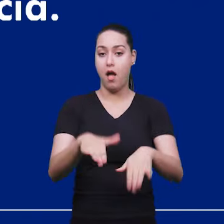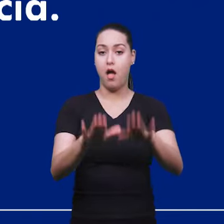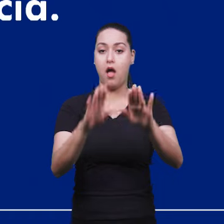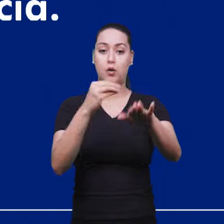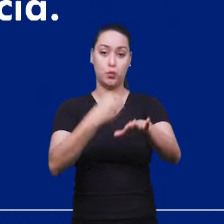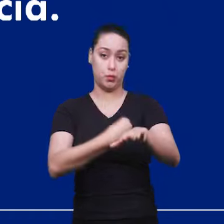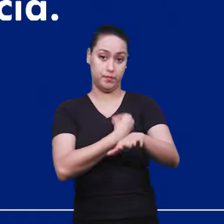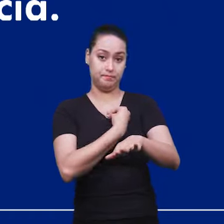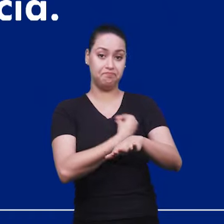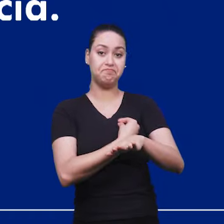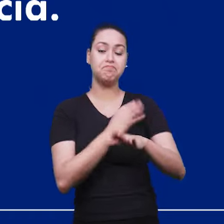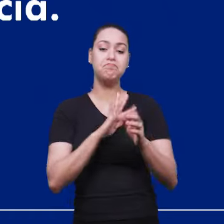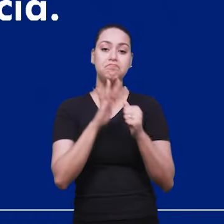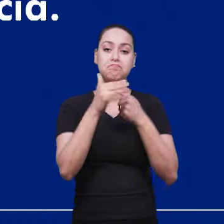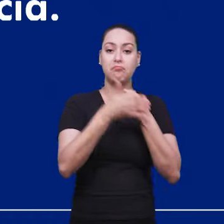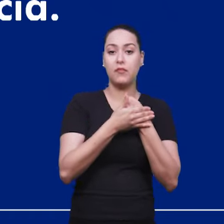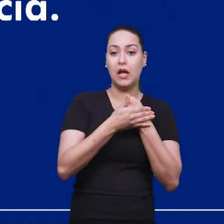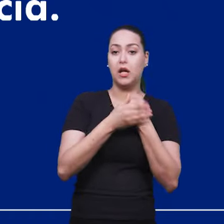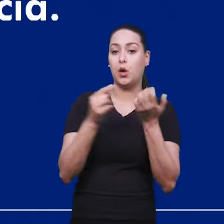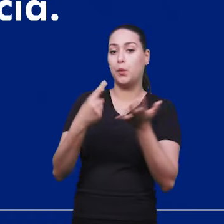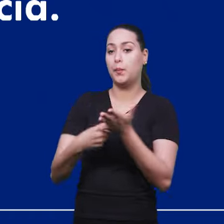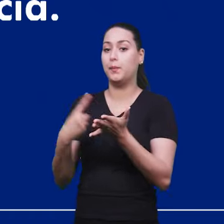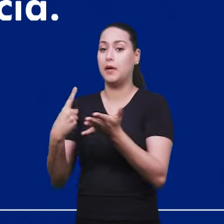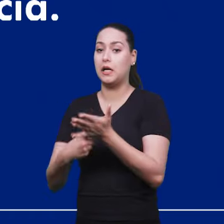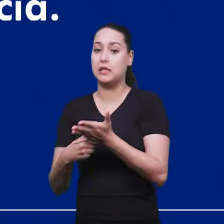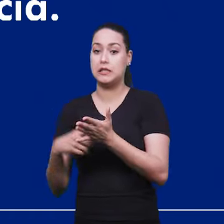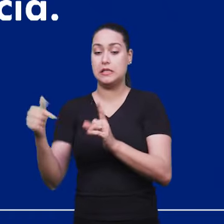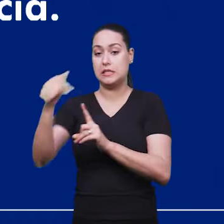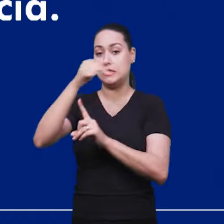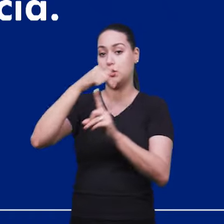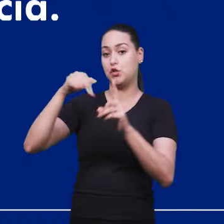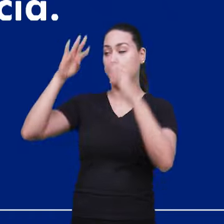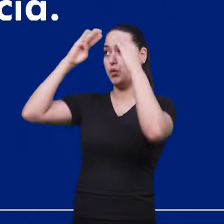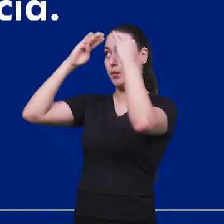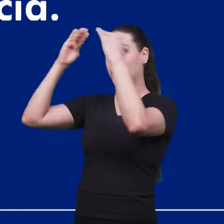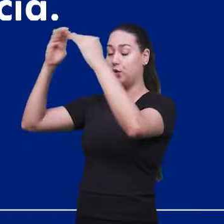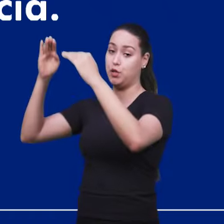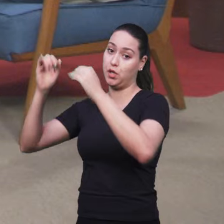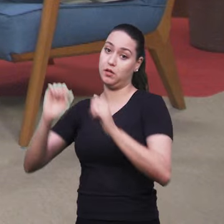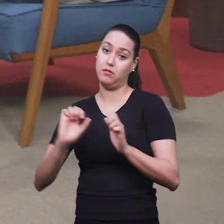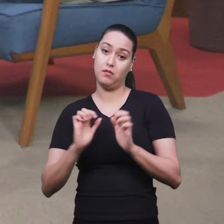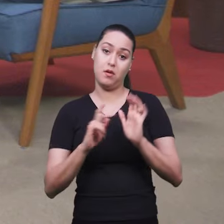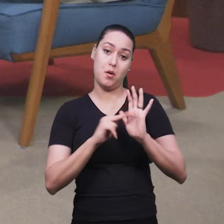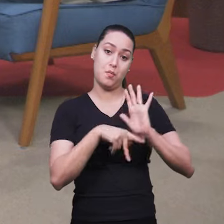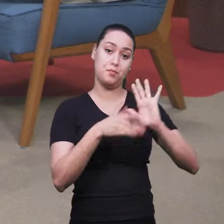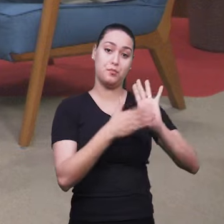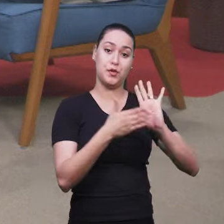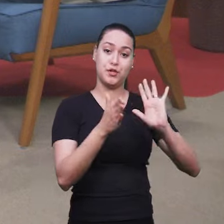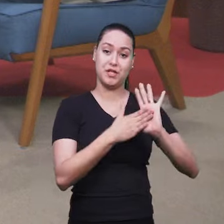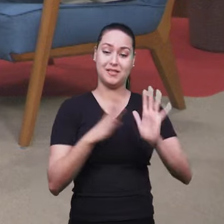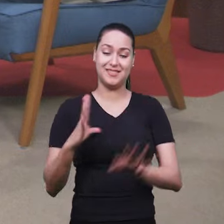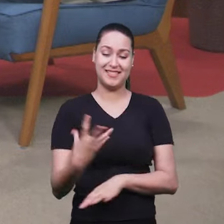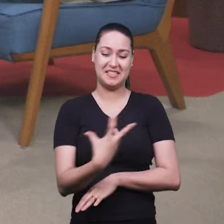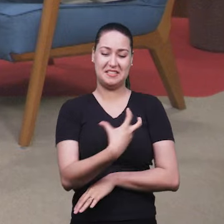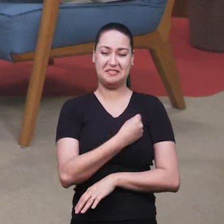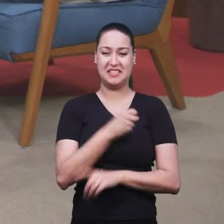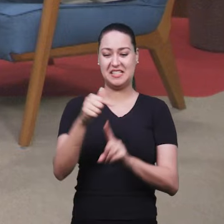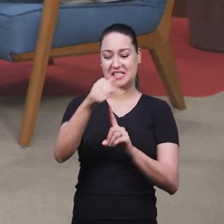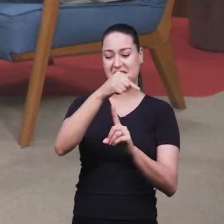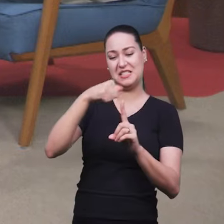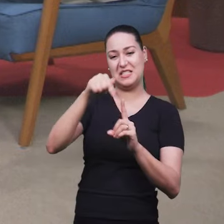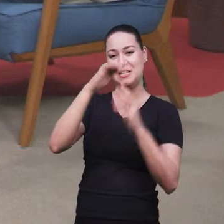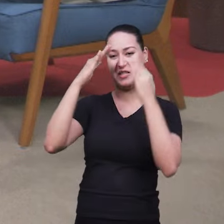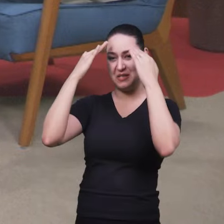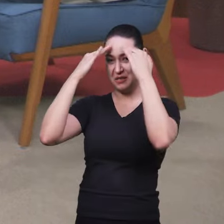do Espírito Santo em um pacto de santidade e obediência. Que maravilha. Projeto de salvação. É isso mesmo. Santidade